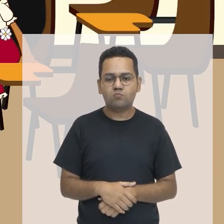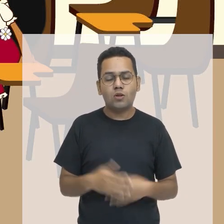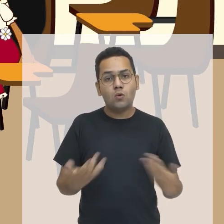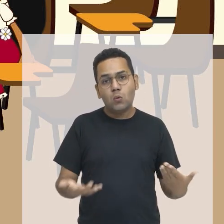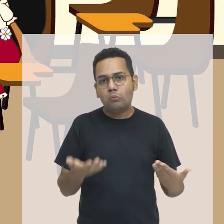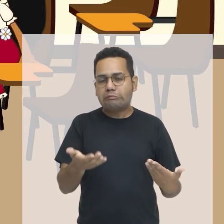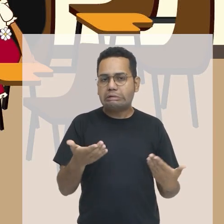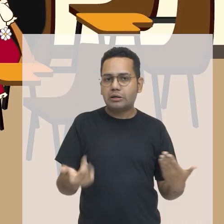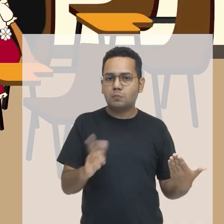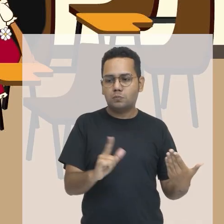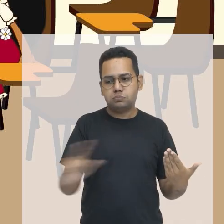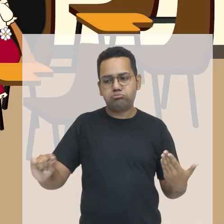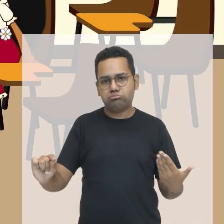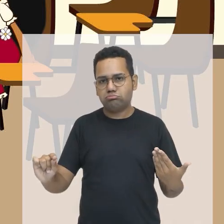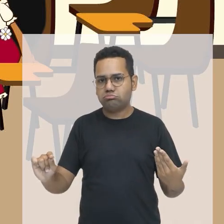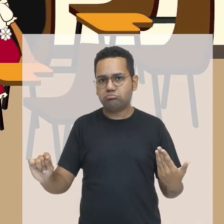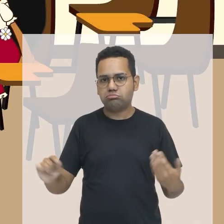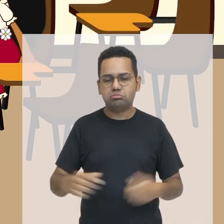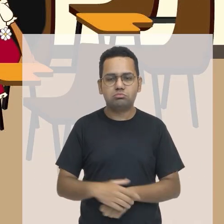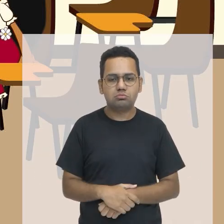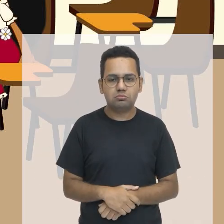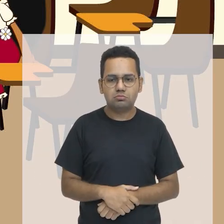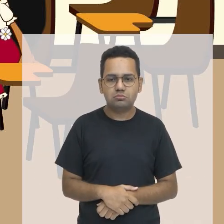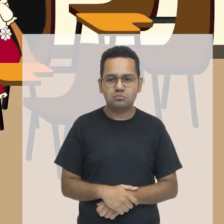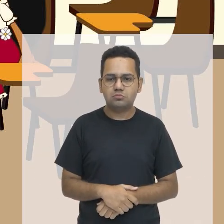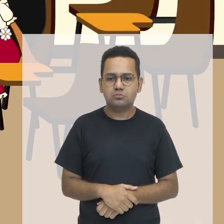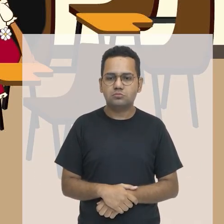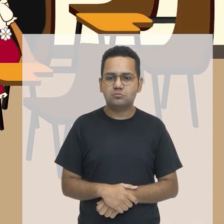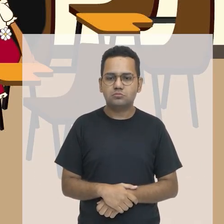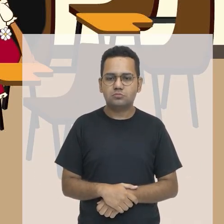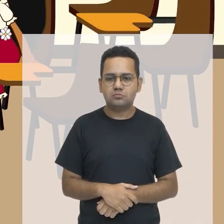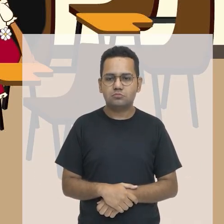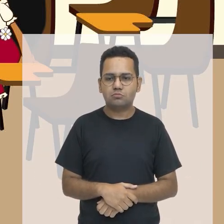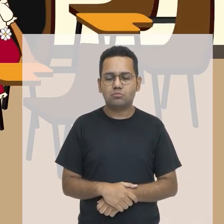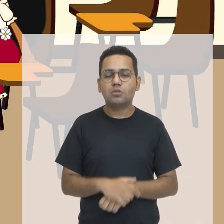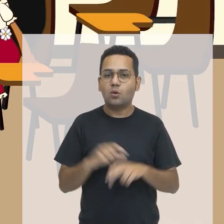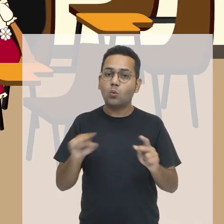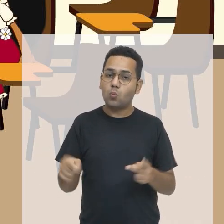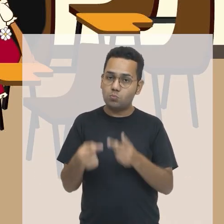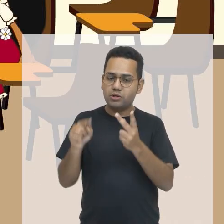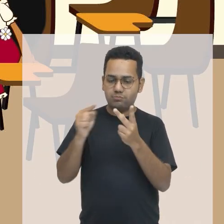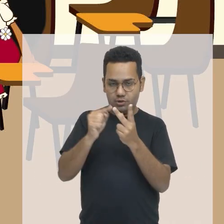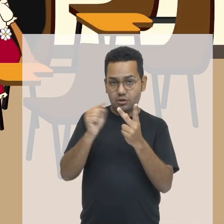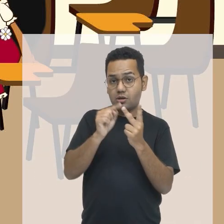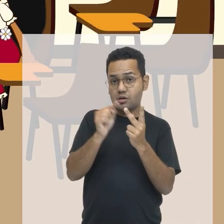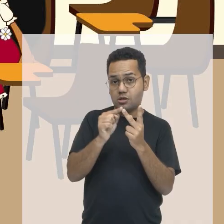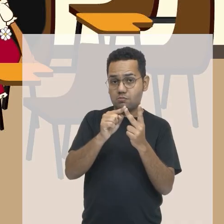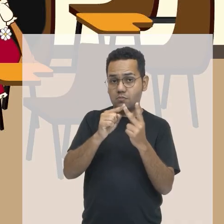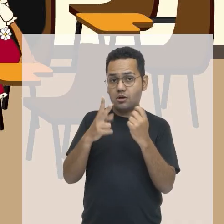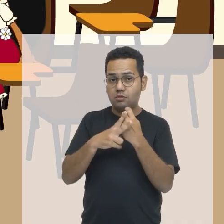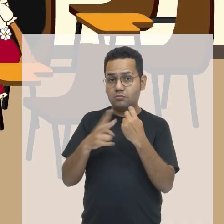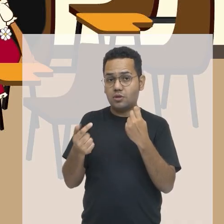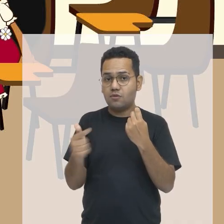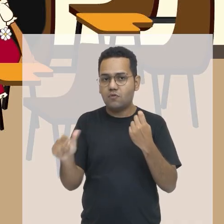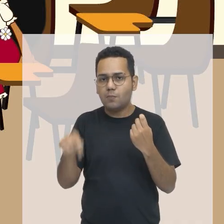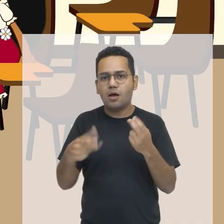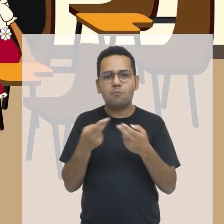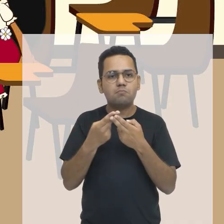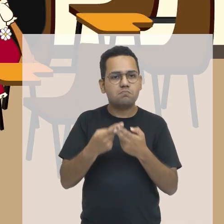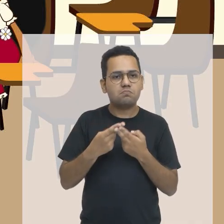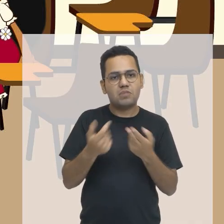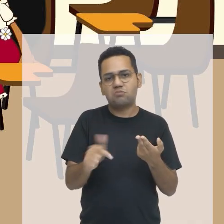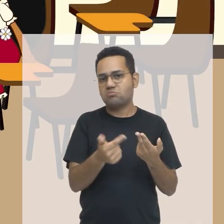sair dali, de se movimentar. Então o fato é ficar batendo o pé, que também é uma linguagem não verbal, pode indicar, né, impaciência, muito